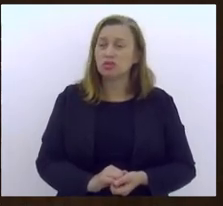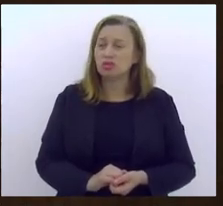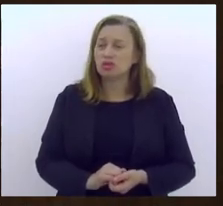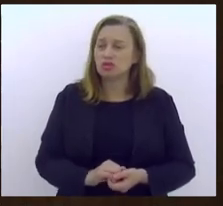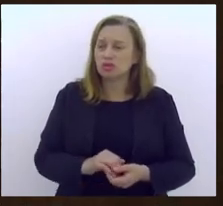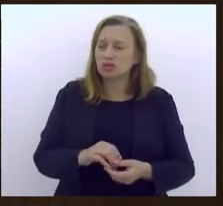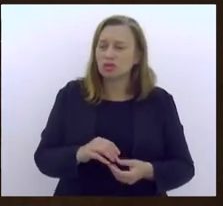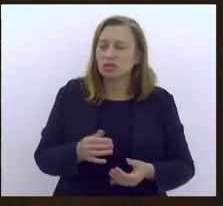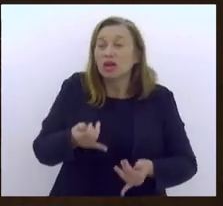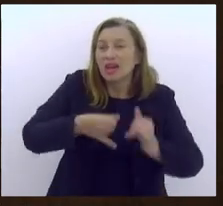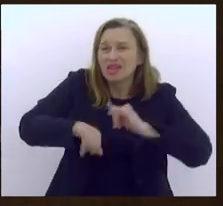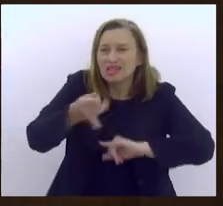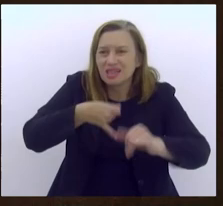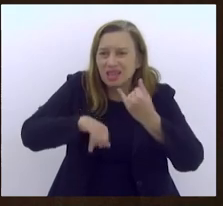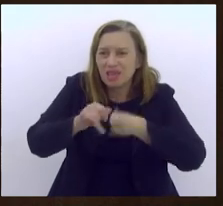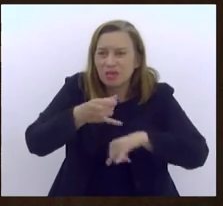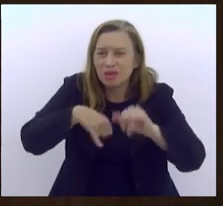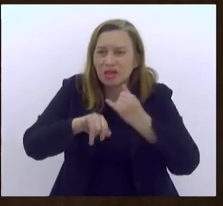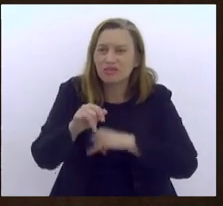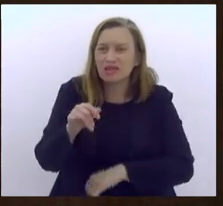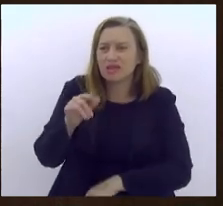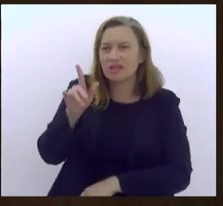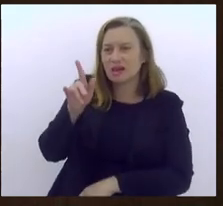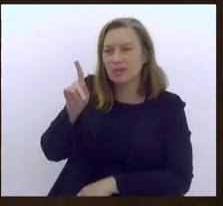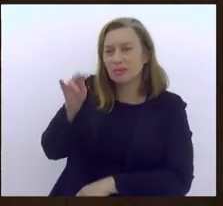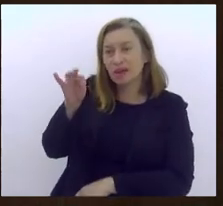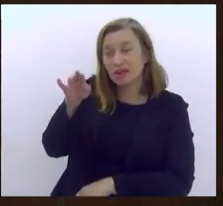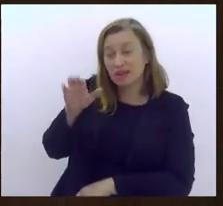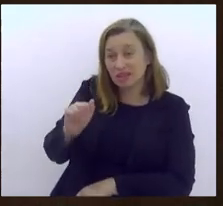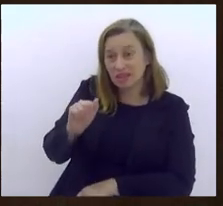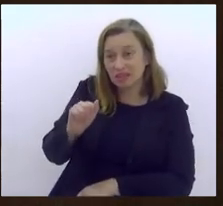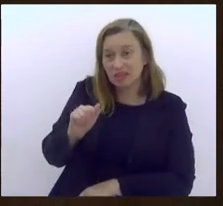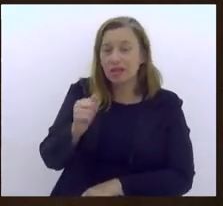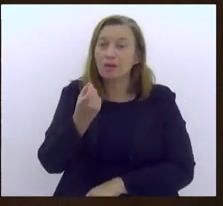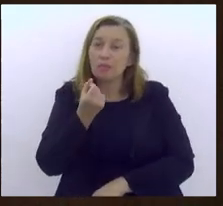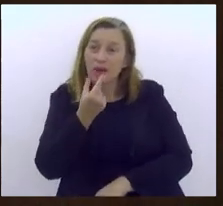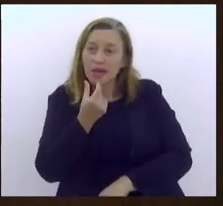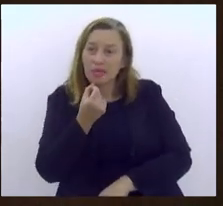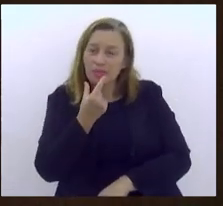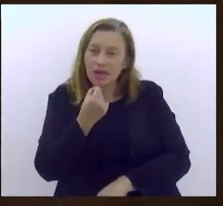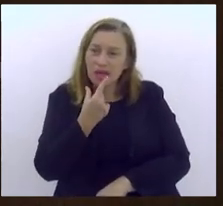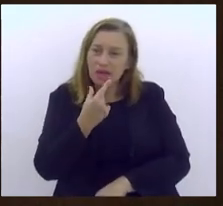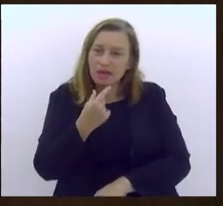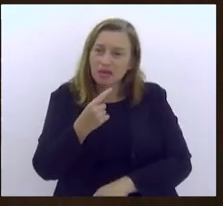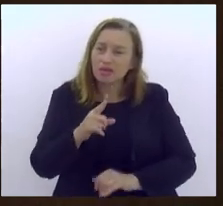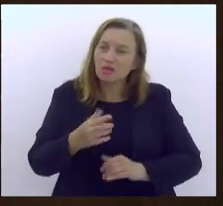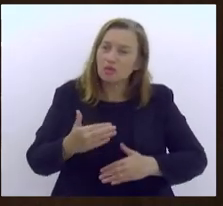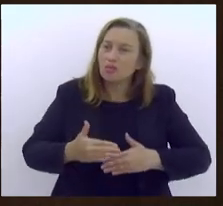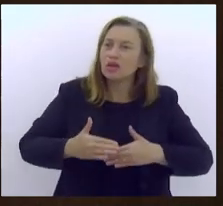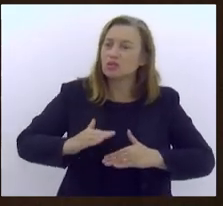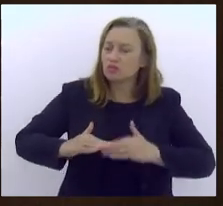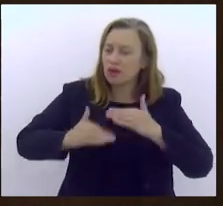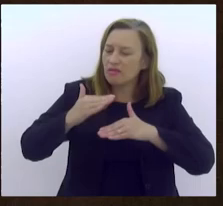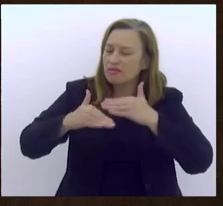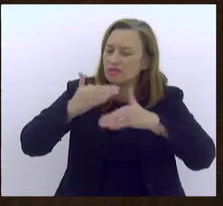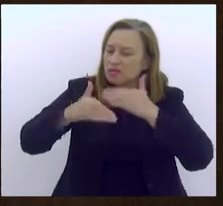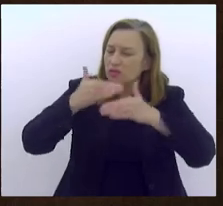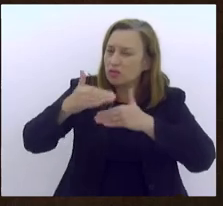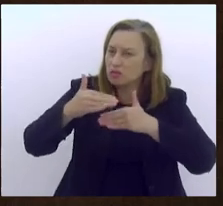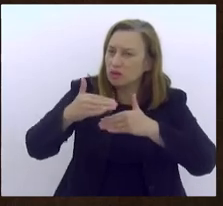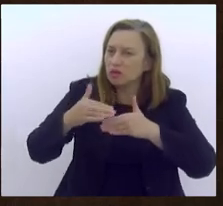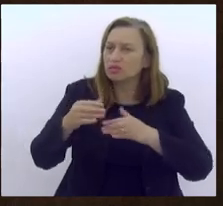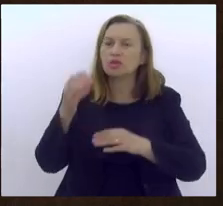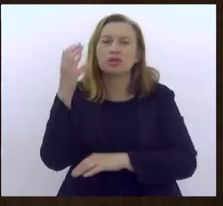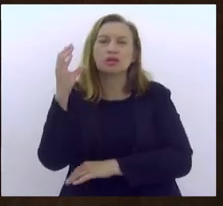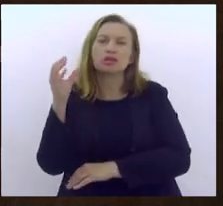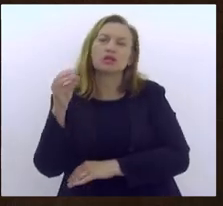ela usada corretamente para remédio, ela vem fazer mais um avanço, um desenvolvimento da